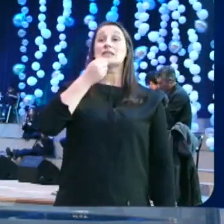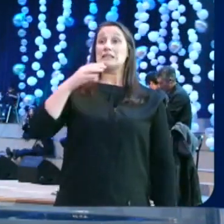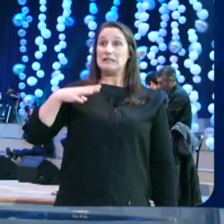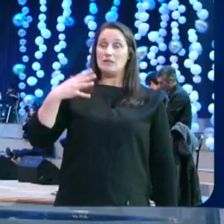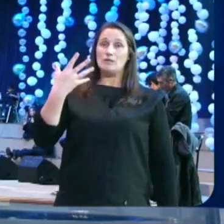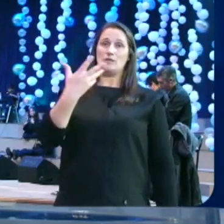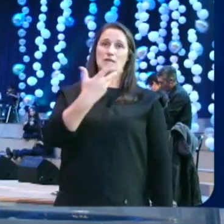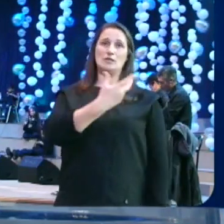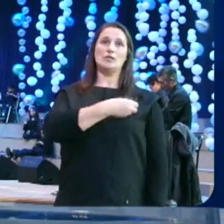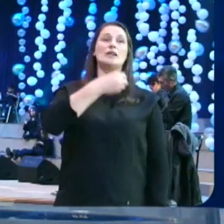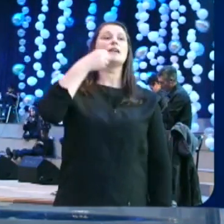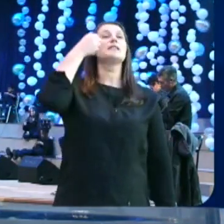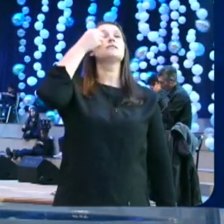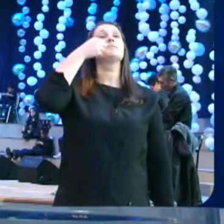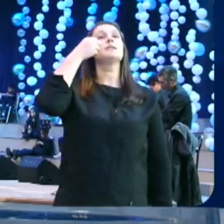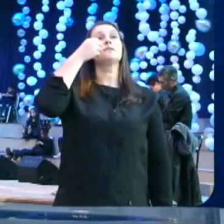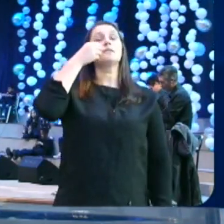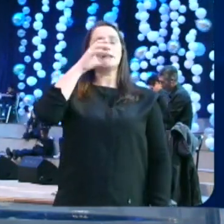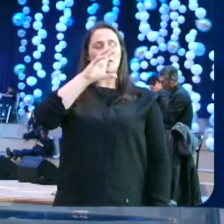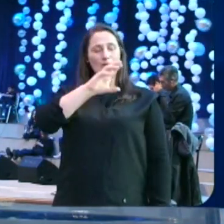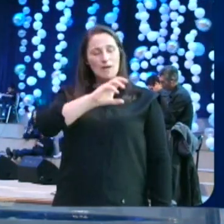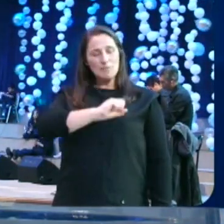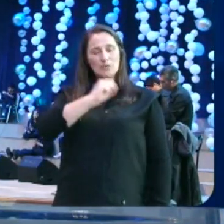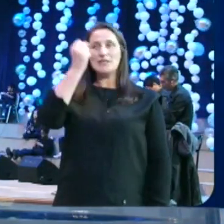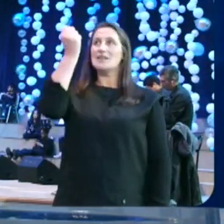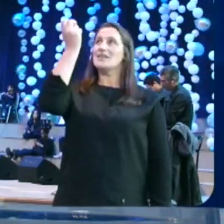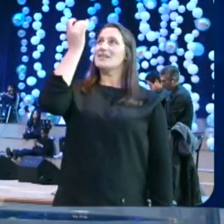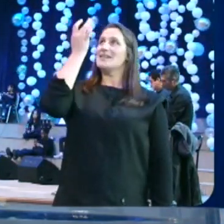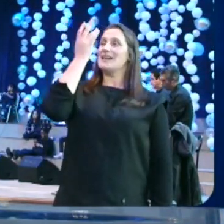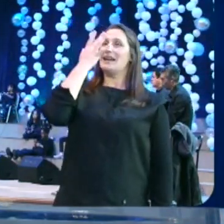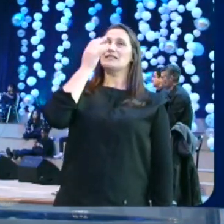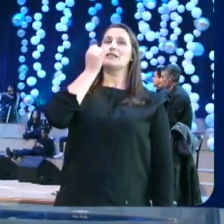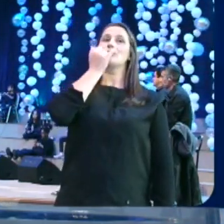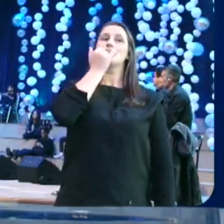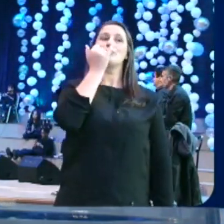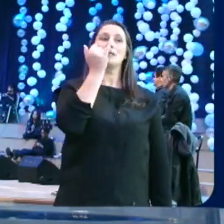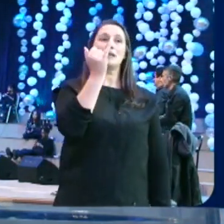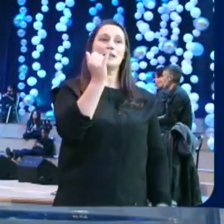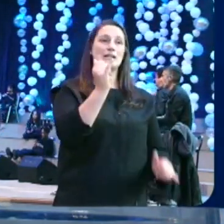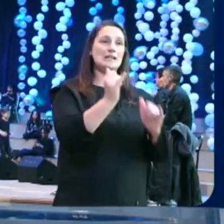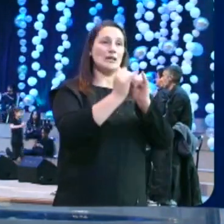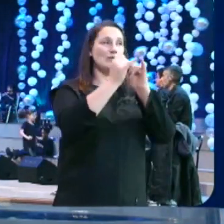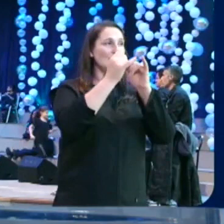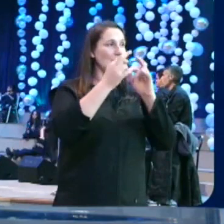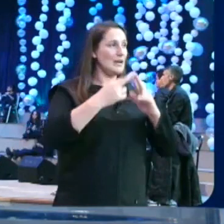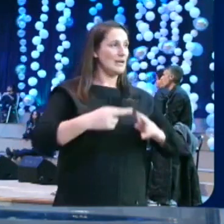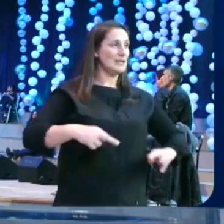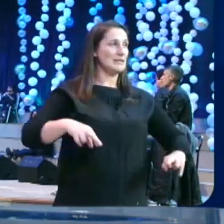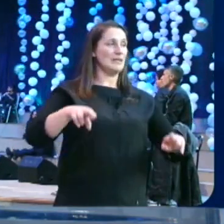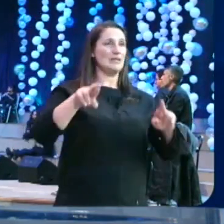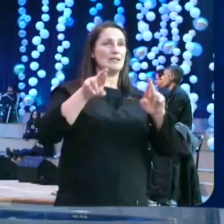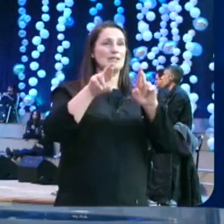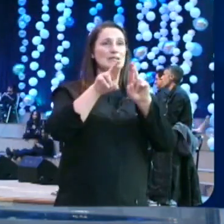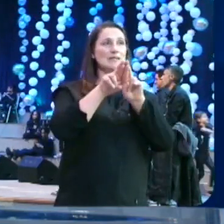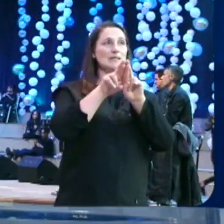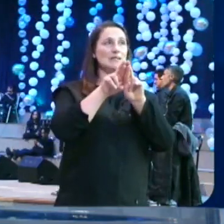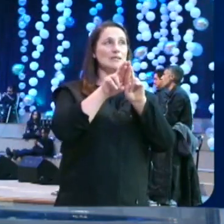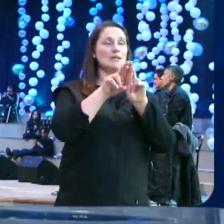a experimentar o amor, a graça, o perdão e a restauração